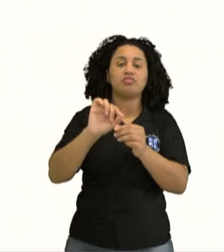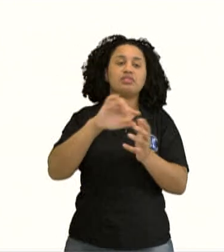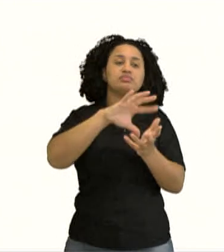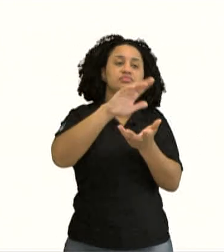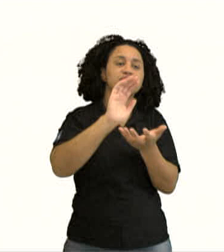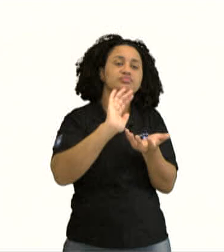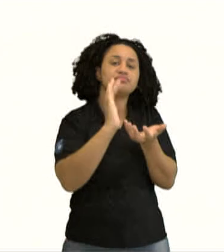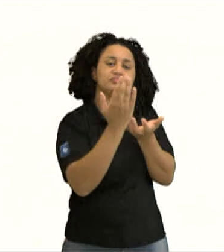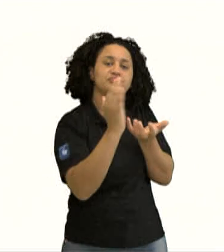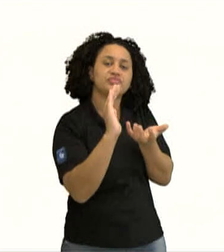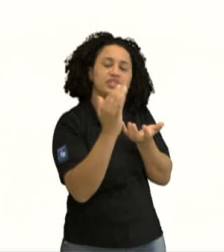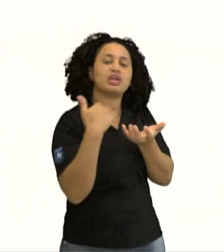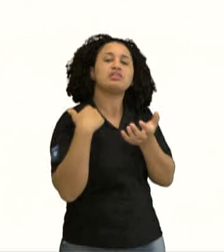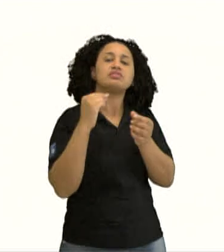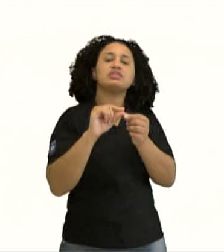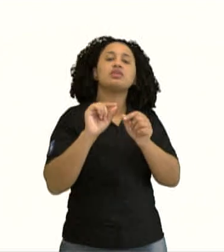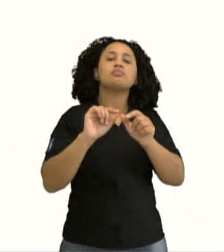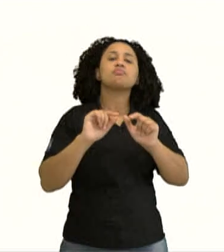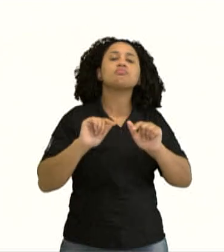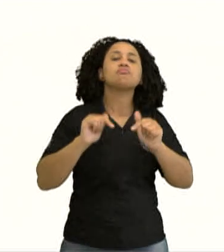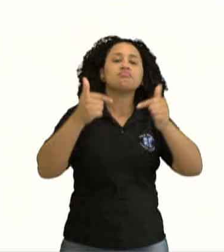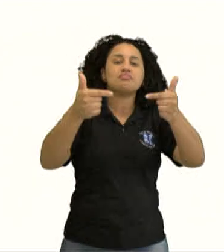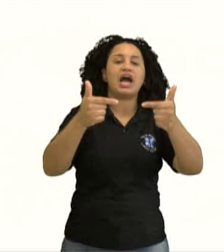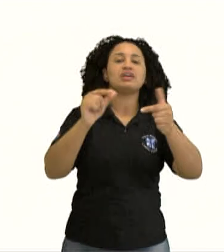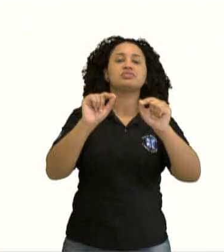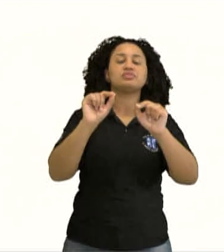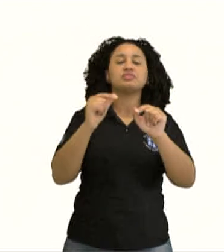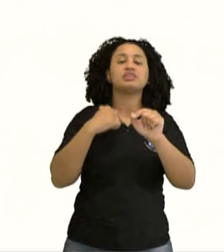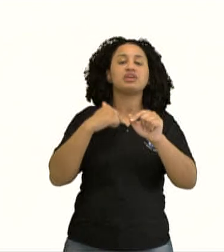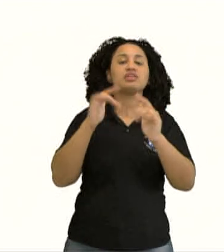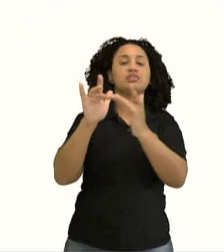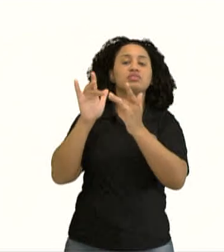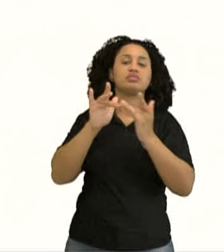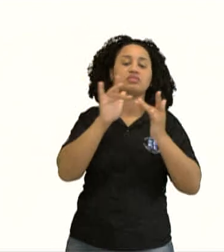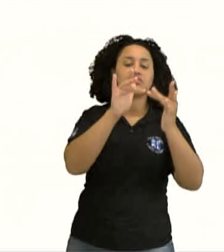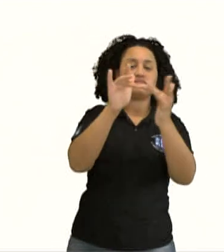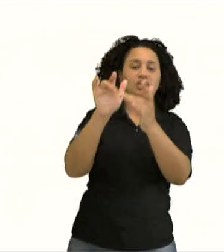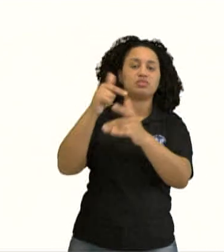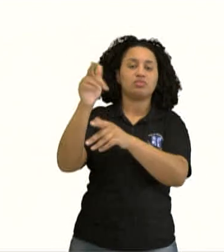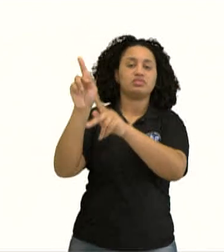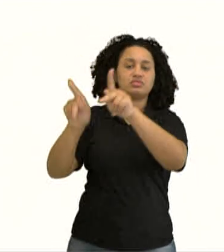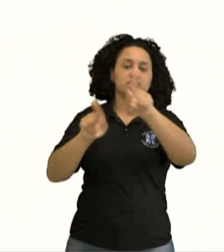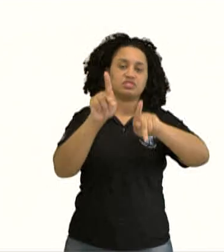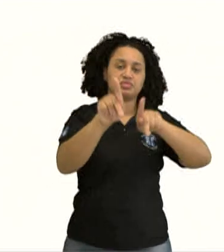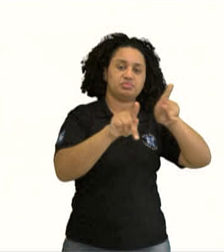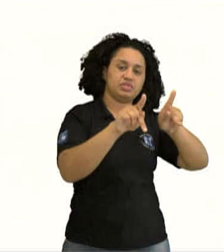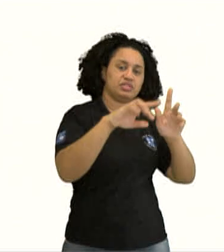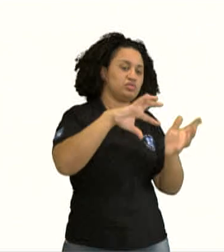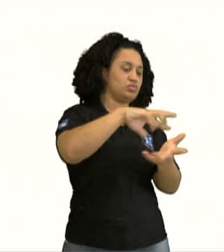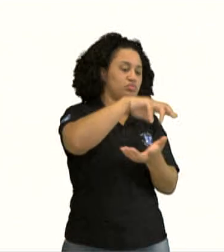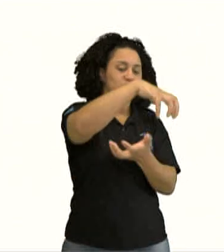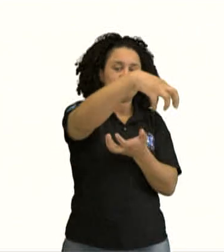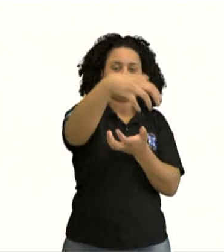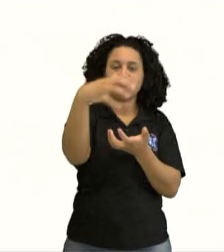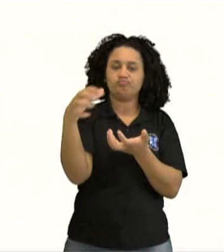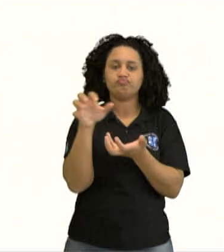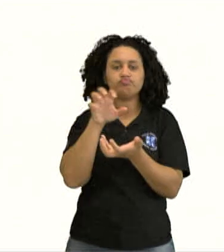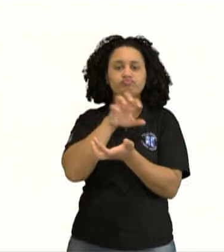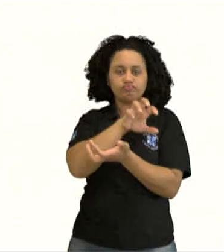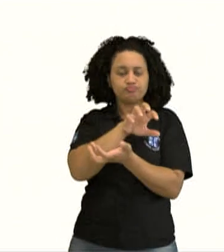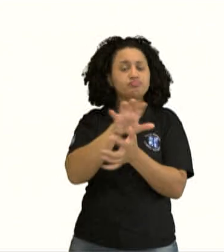a intensificar cada vez mais o contato com outras populações dos quatro cantos do mundo. Tá